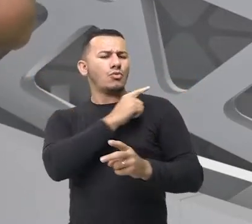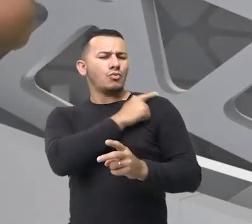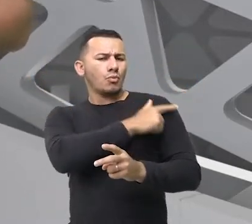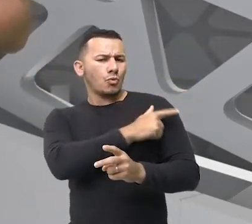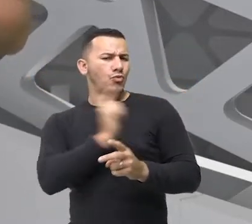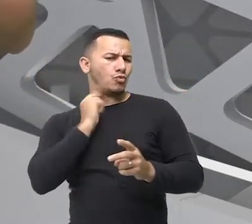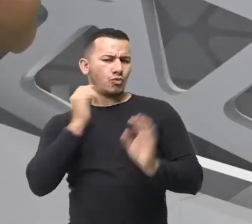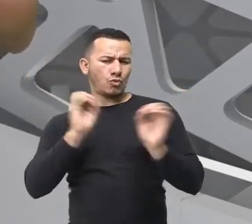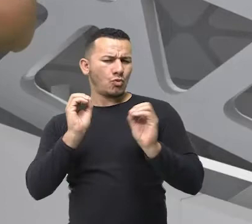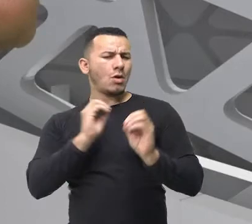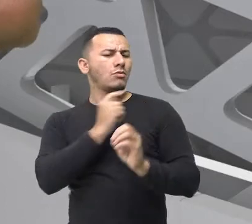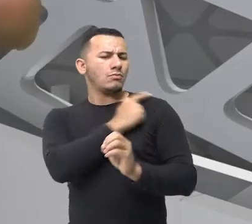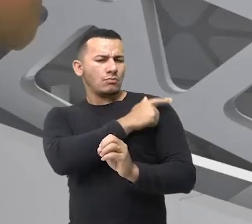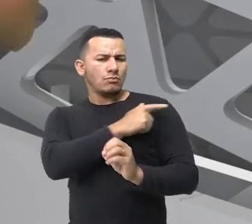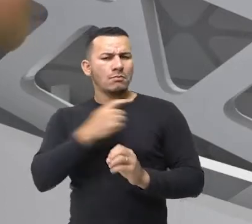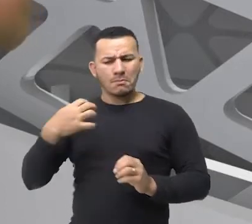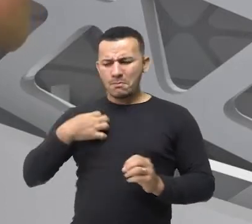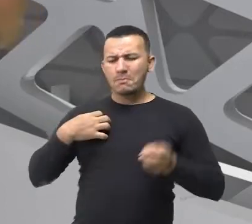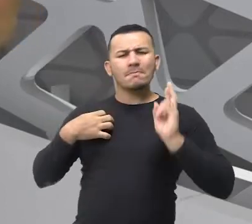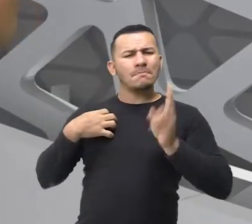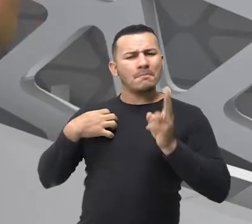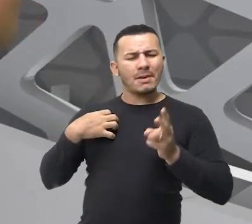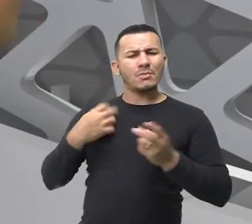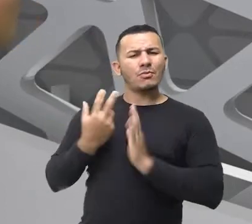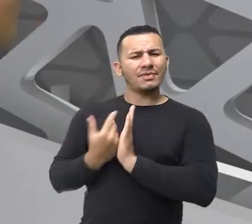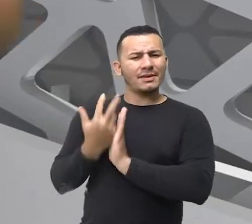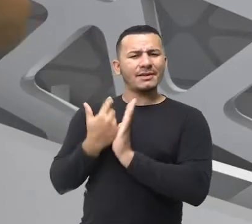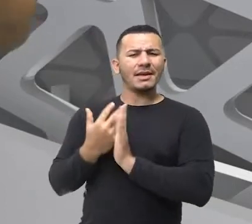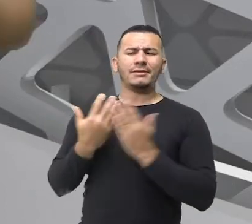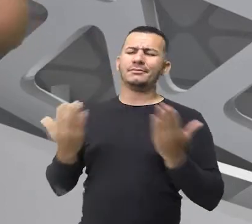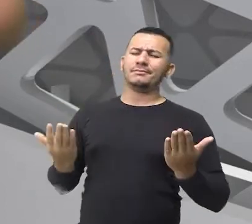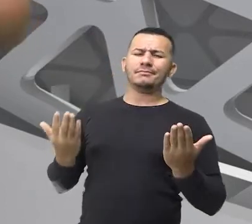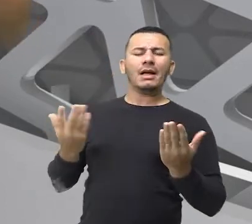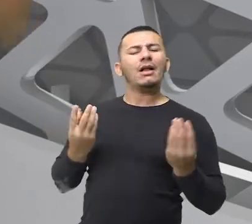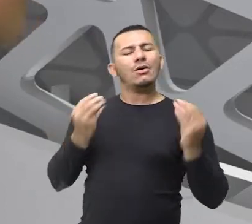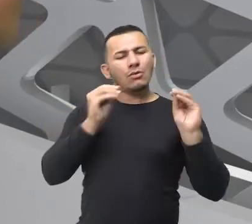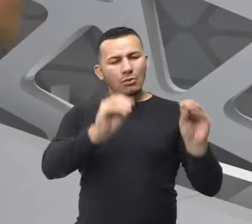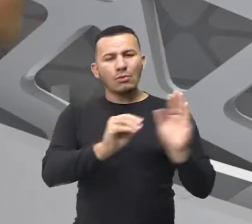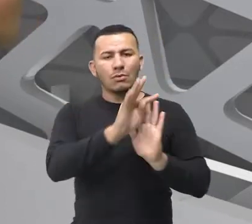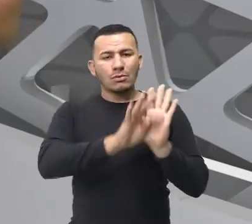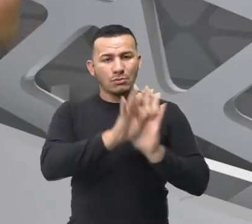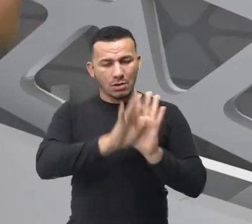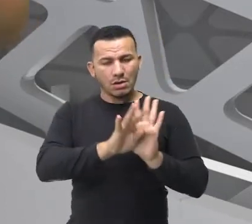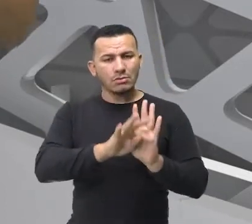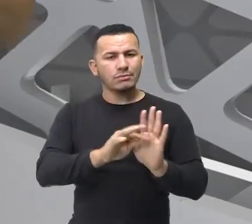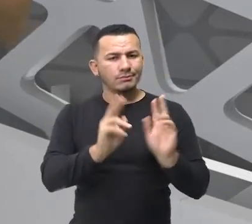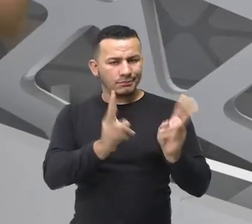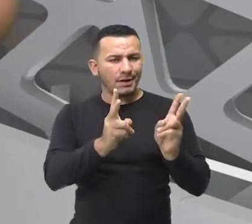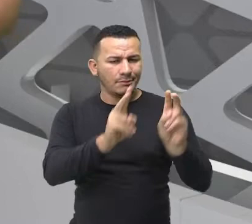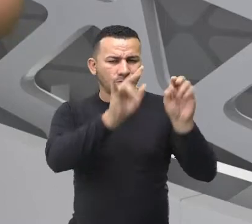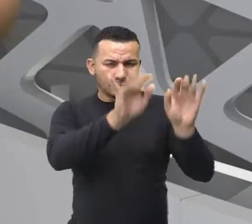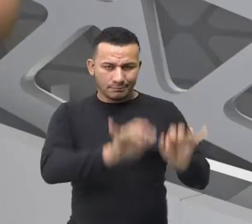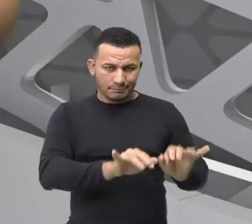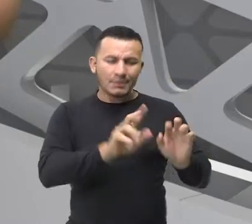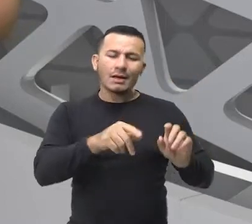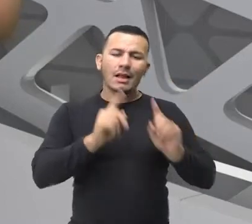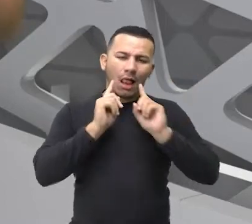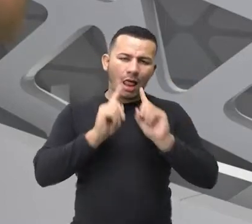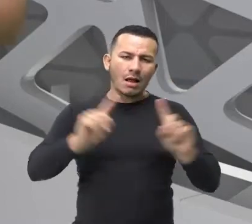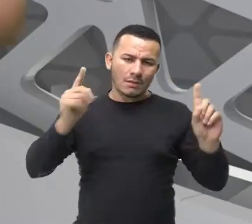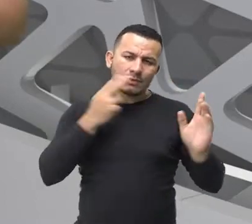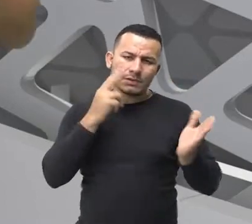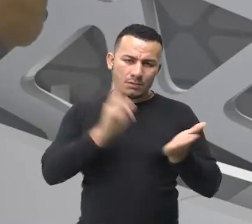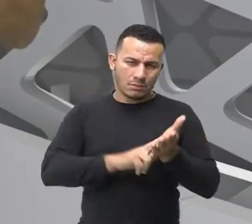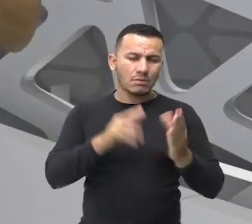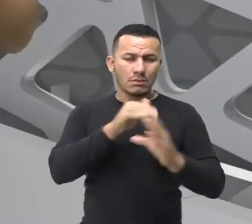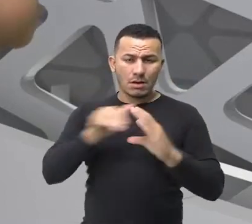traz todos esses detalhes dentro do texto Ok e esse texto como já mencionei para vocês é uma carta de